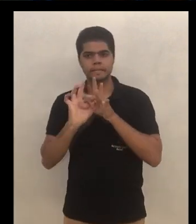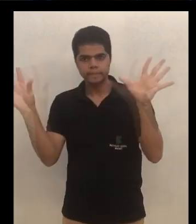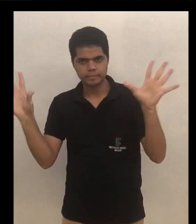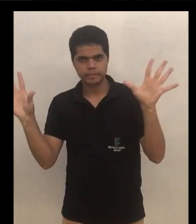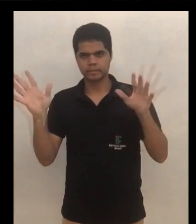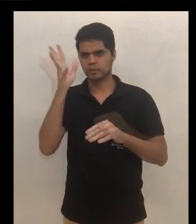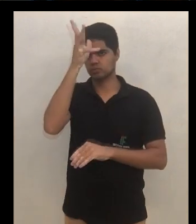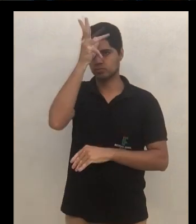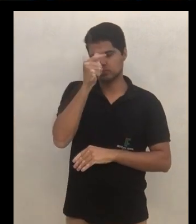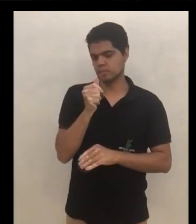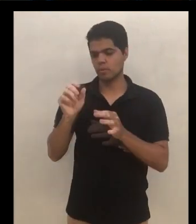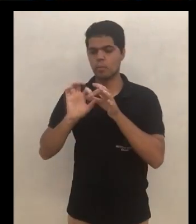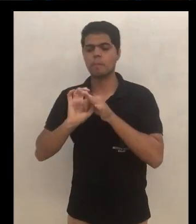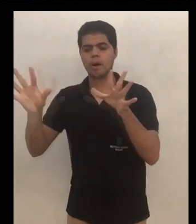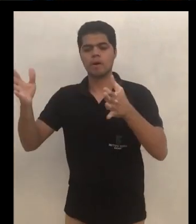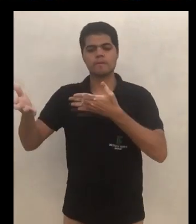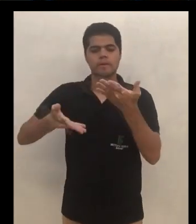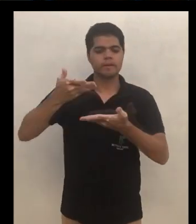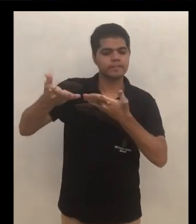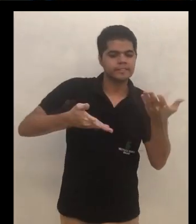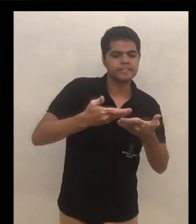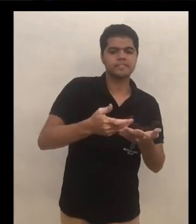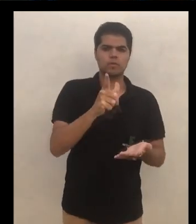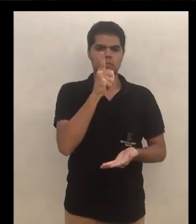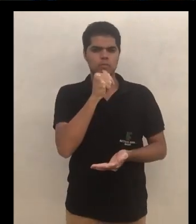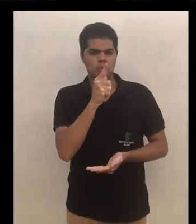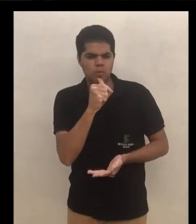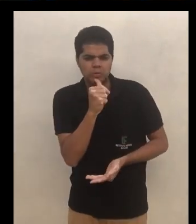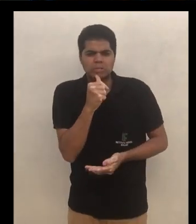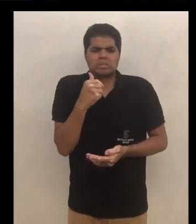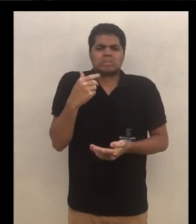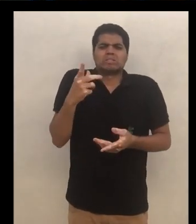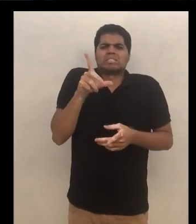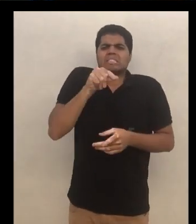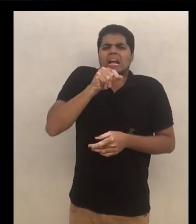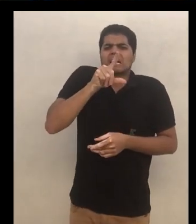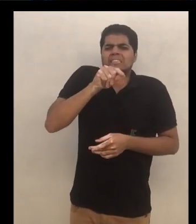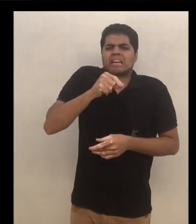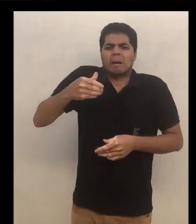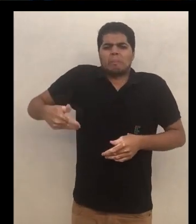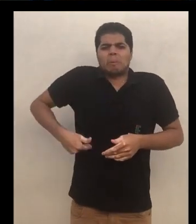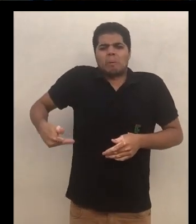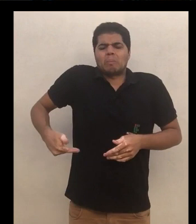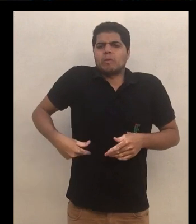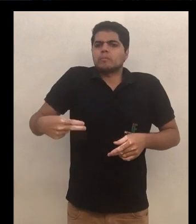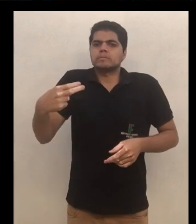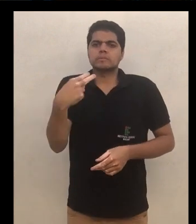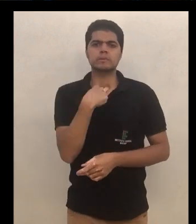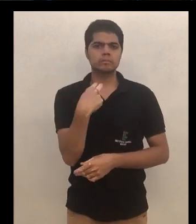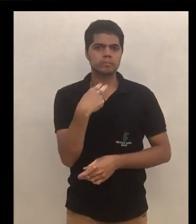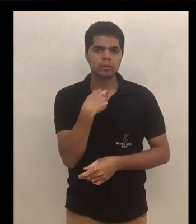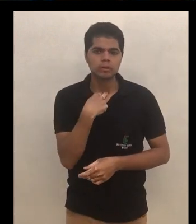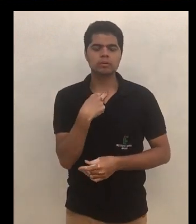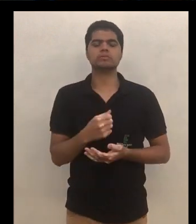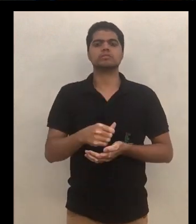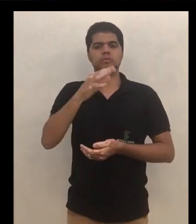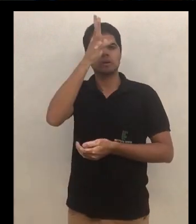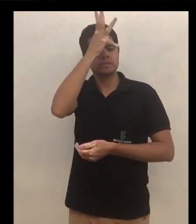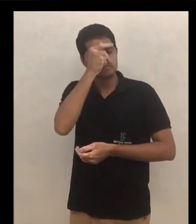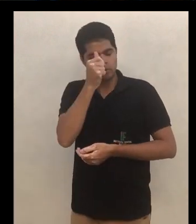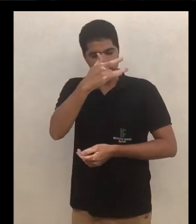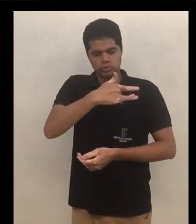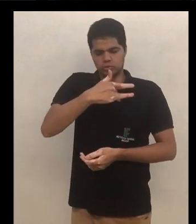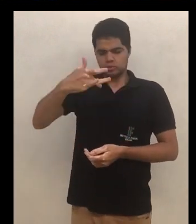deve estar livre, né? O animal não pode passar sede, fome. O animal tem que ser trabalhado sem estar doente, livre